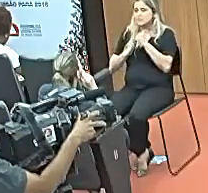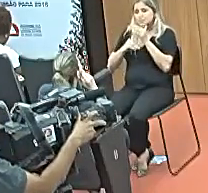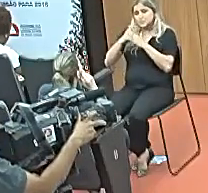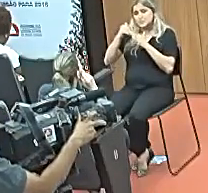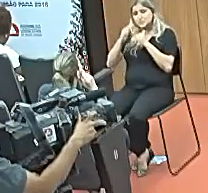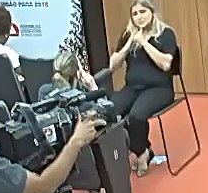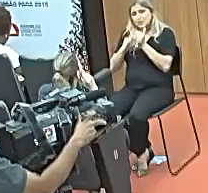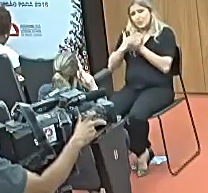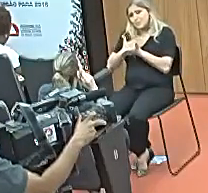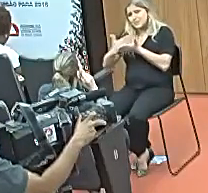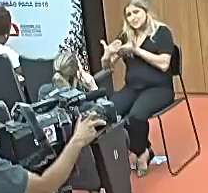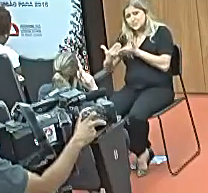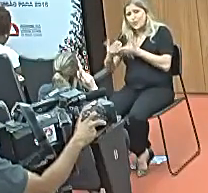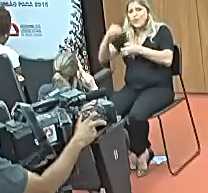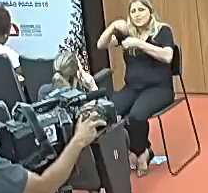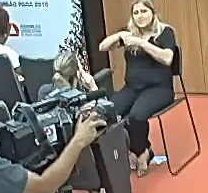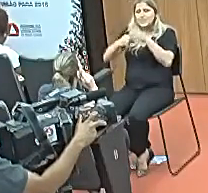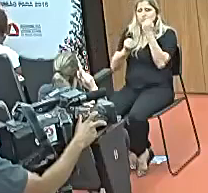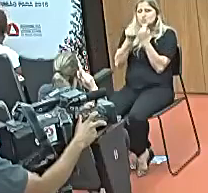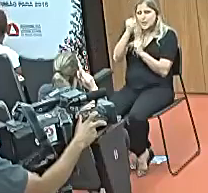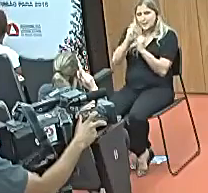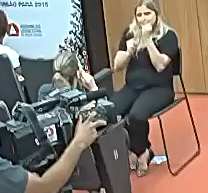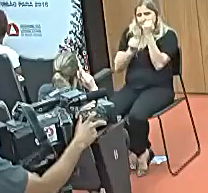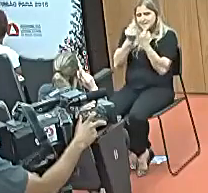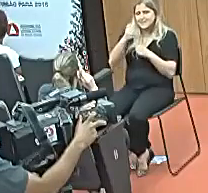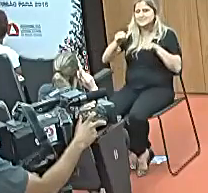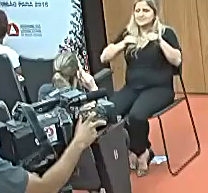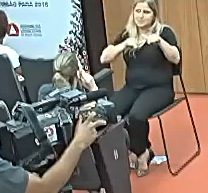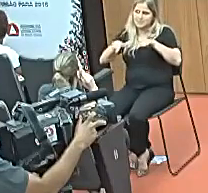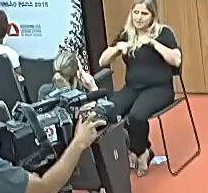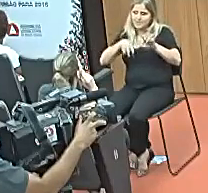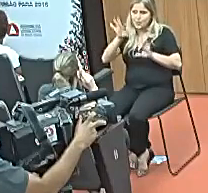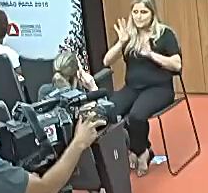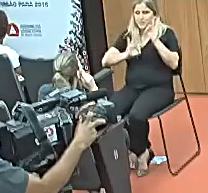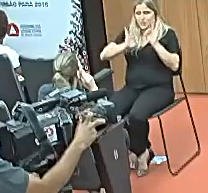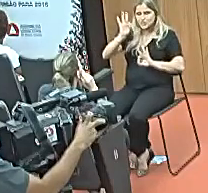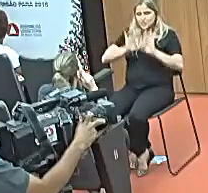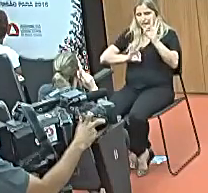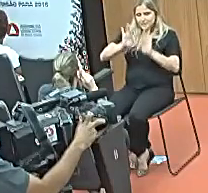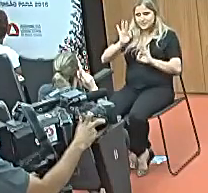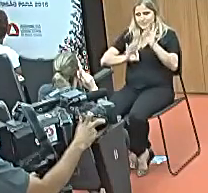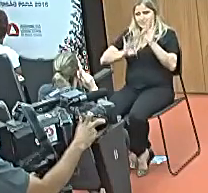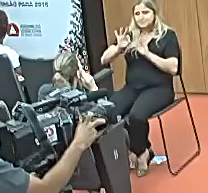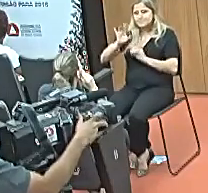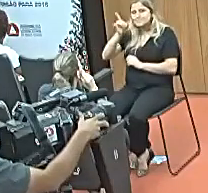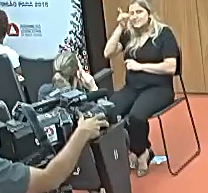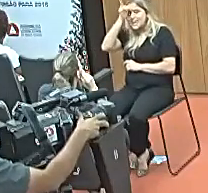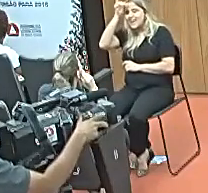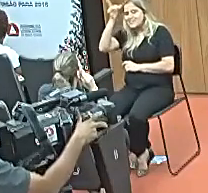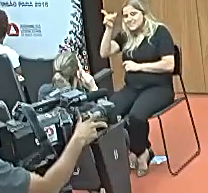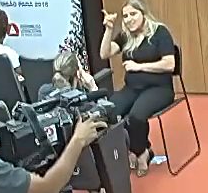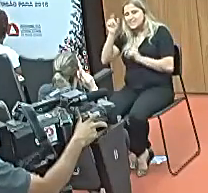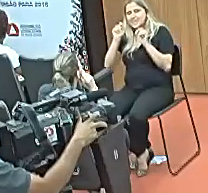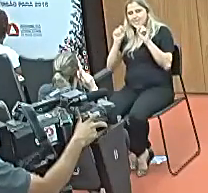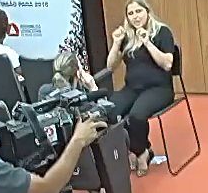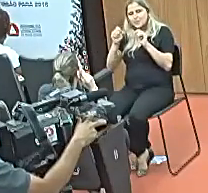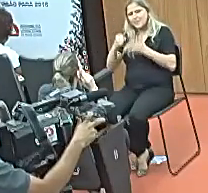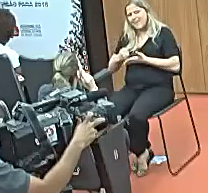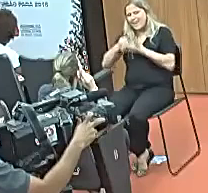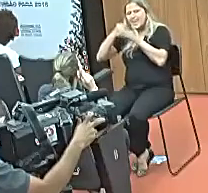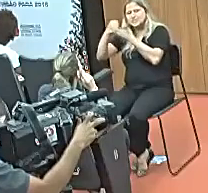privada trabalhando esse tempo inteiro com projetos então a idéia é poder contribuir